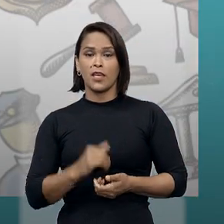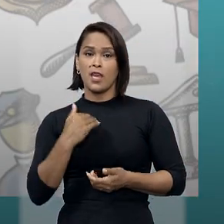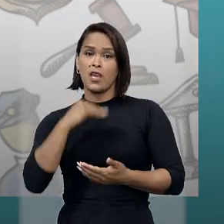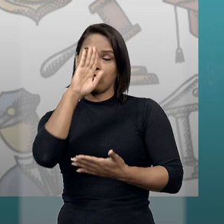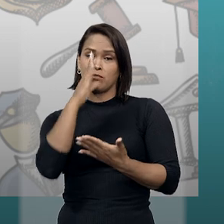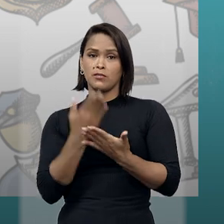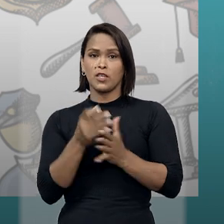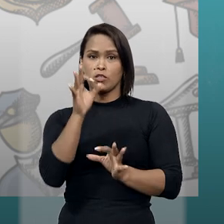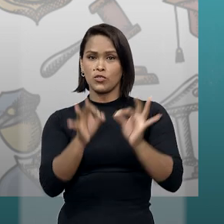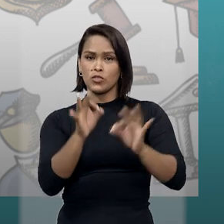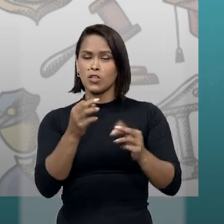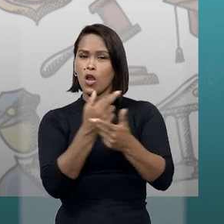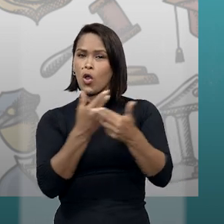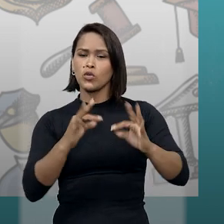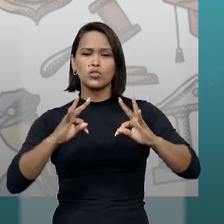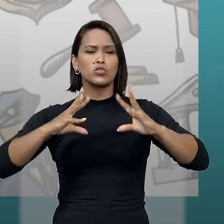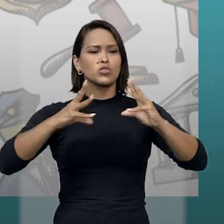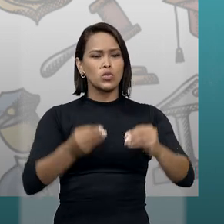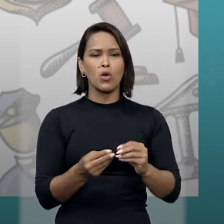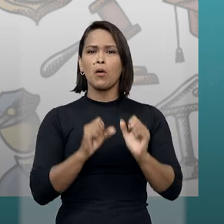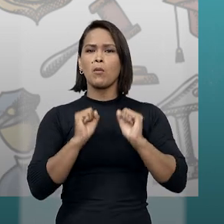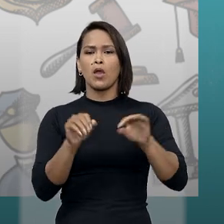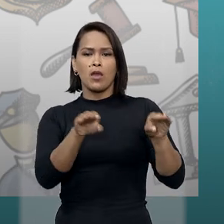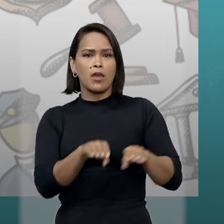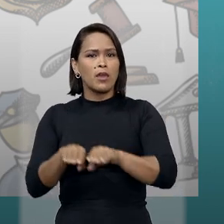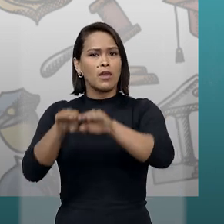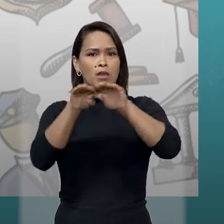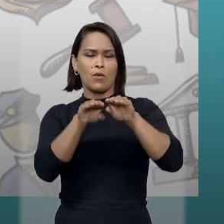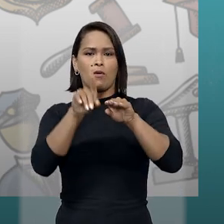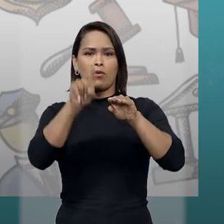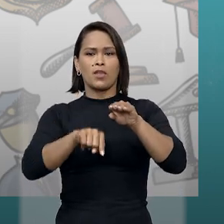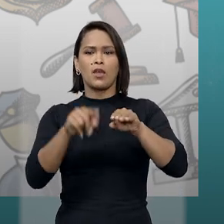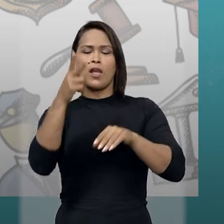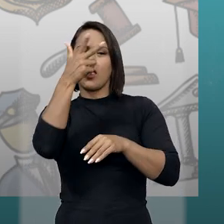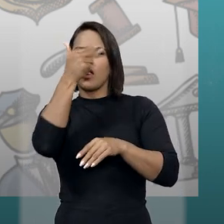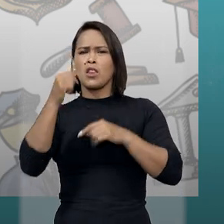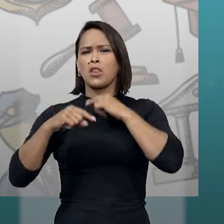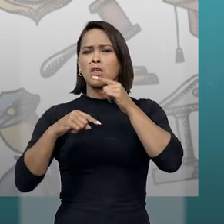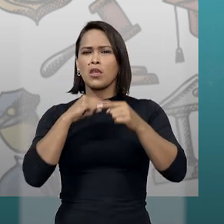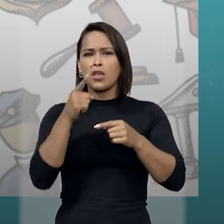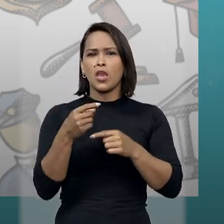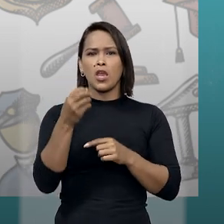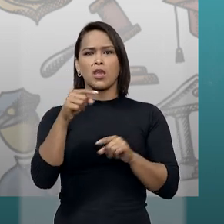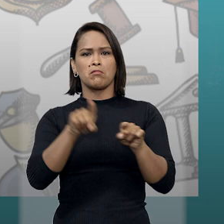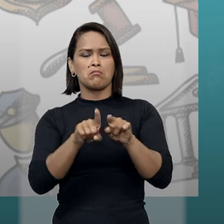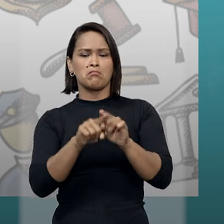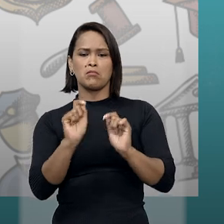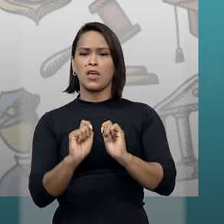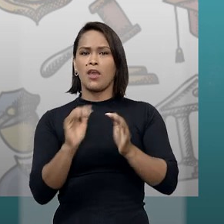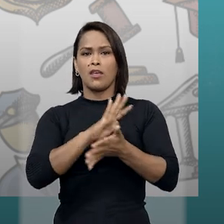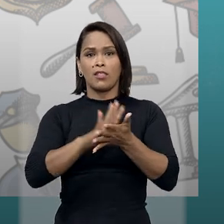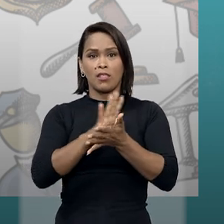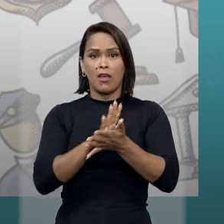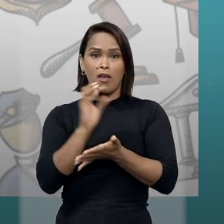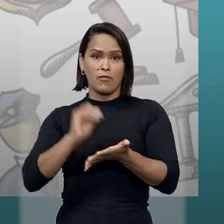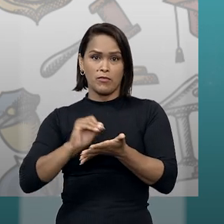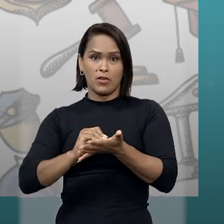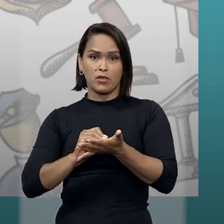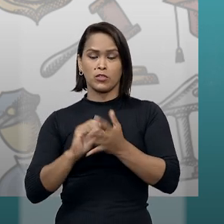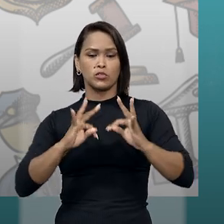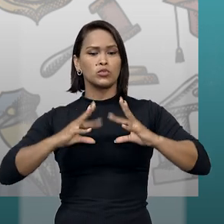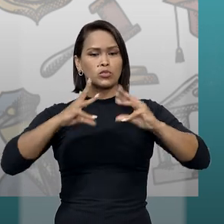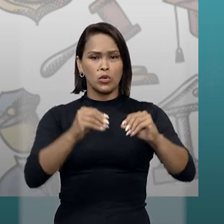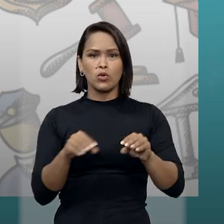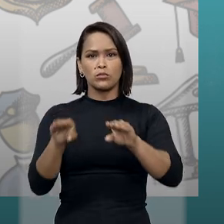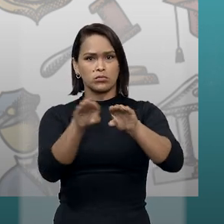Pra mim, justiça é uma coisa que todo mundo tenha igualdade. Que ninguém sai com tudo e ninguém fica sem nada.